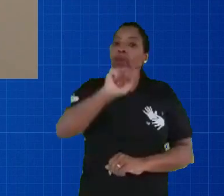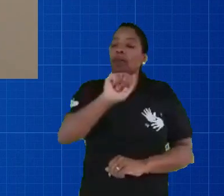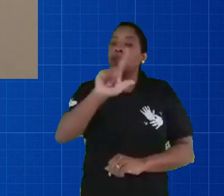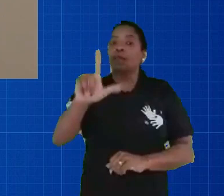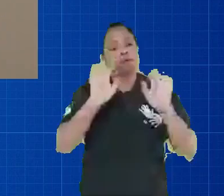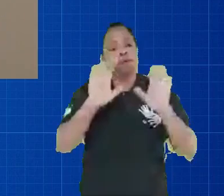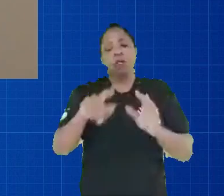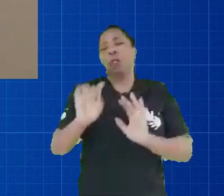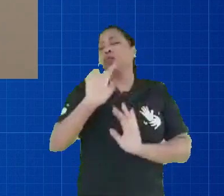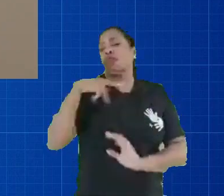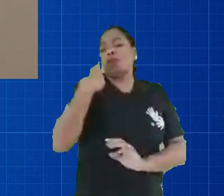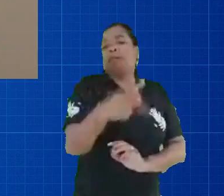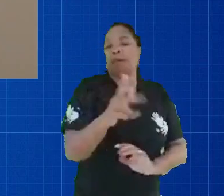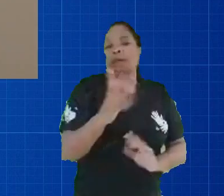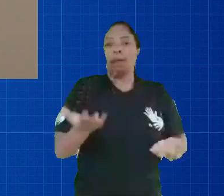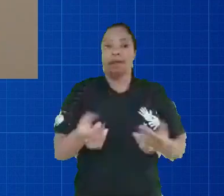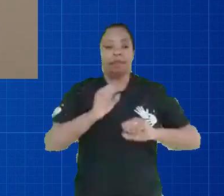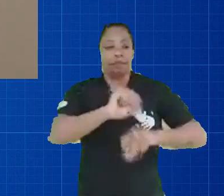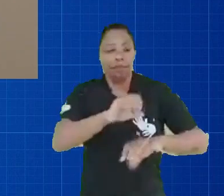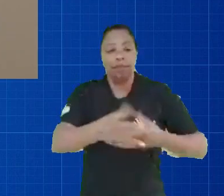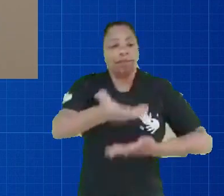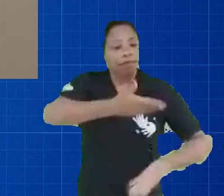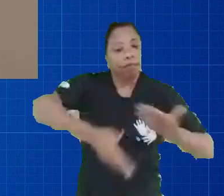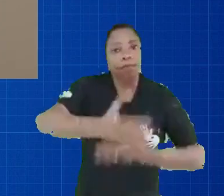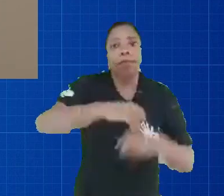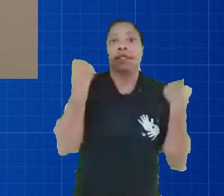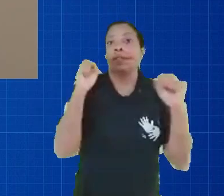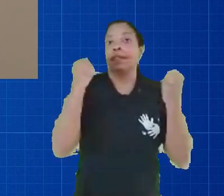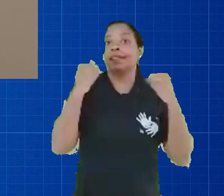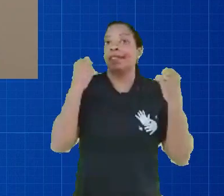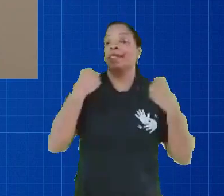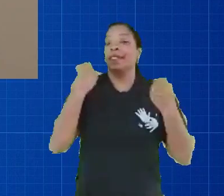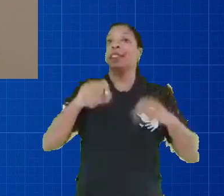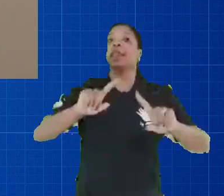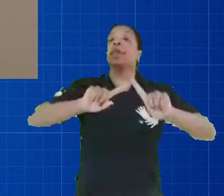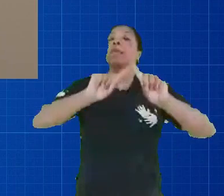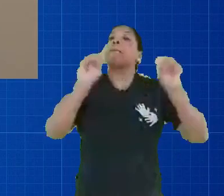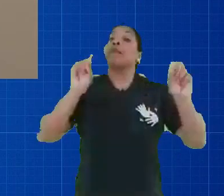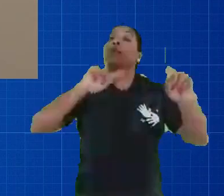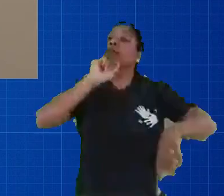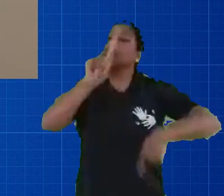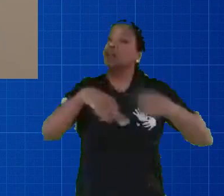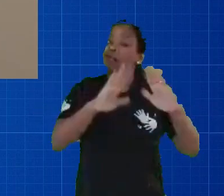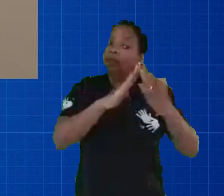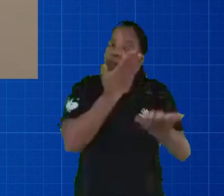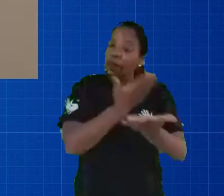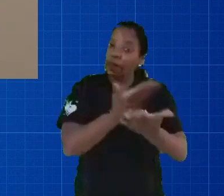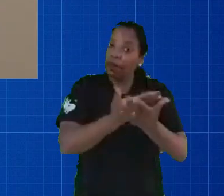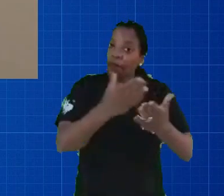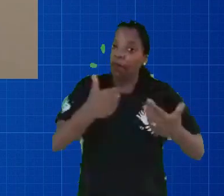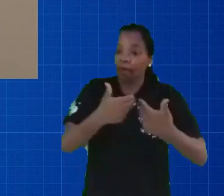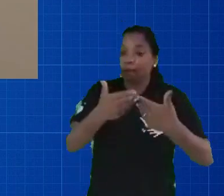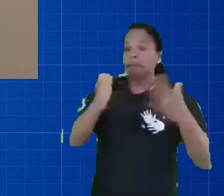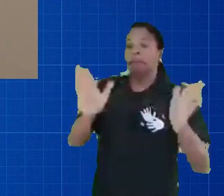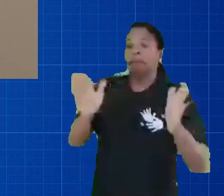retomada. Então a partir do momento que começaram, as aulas voltaram de forma escalonada e eu tive o